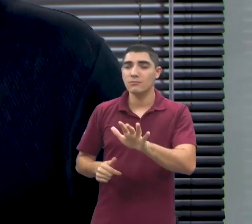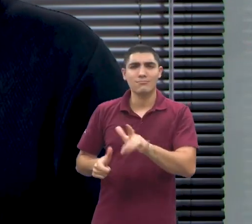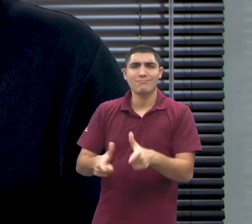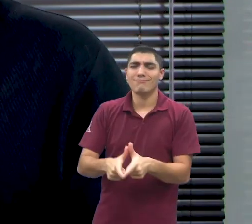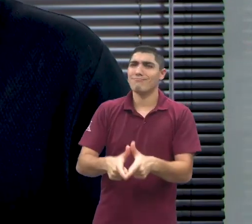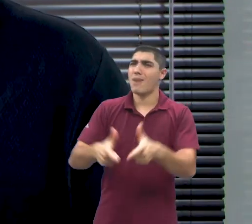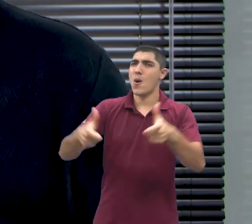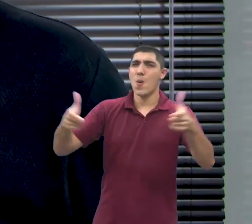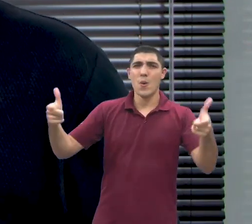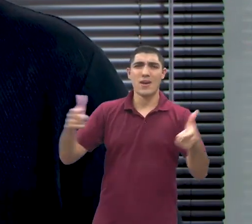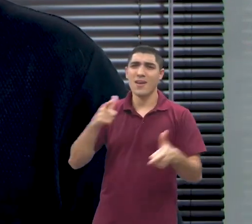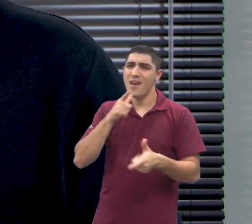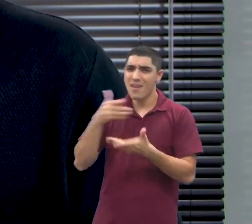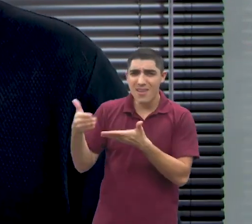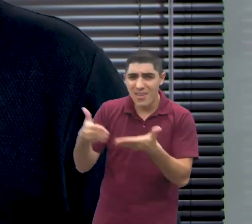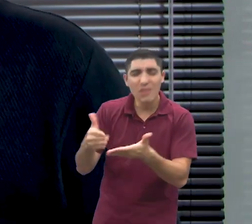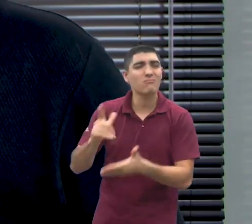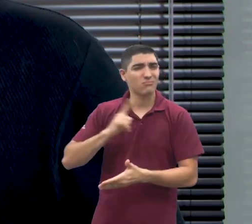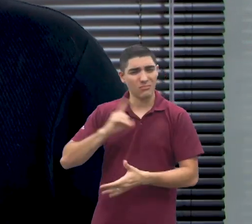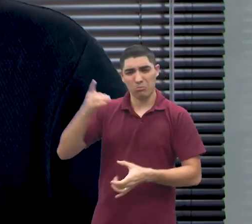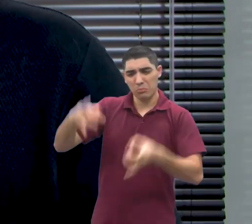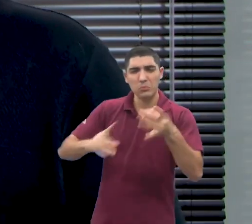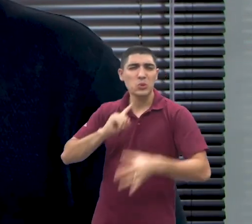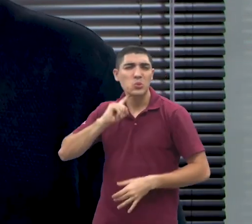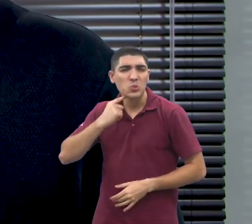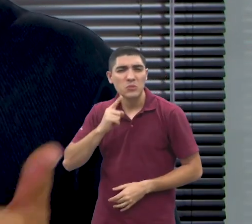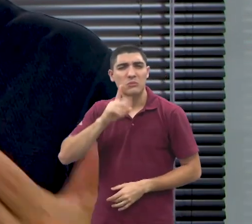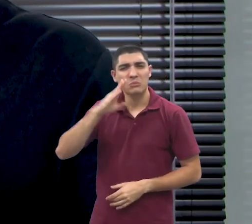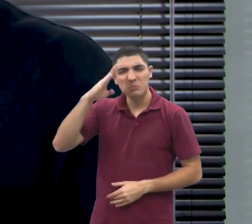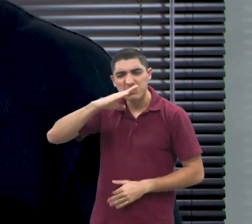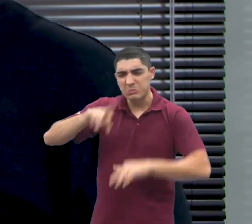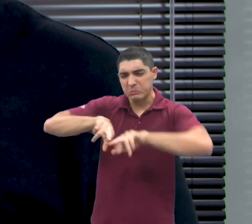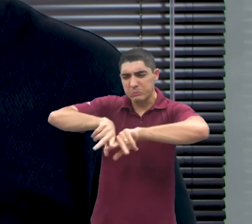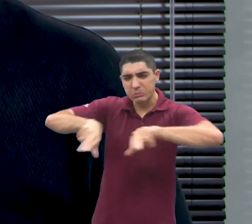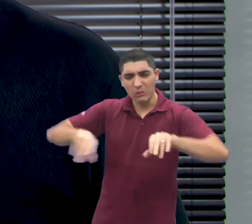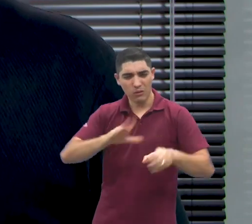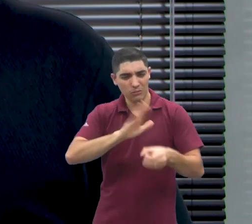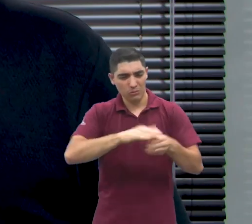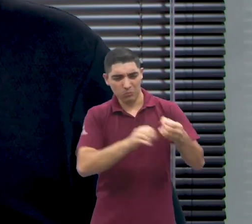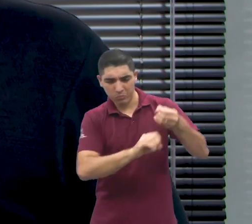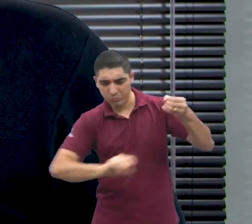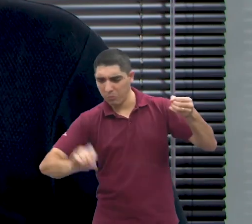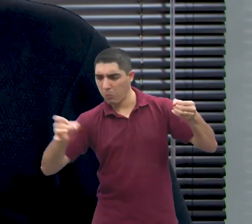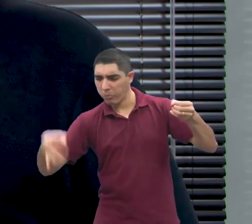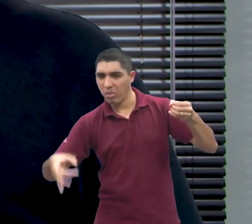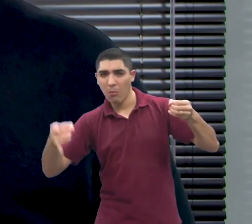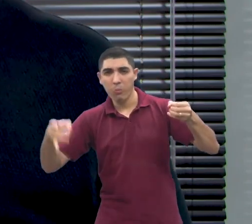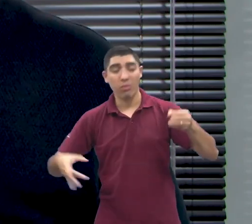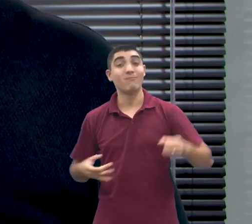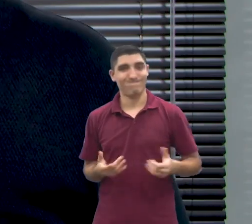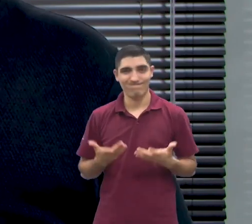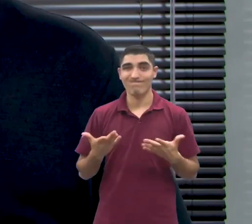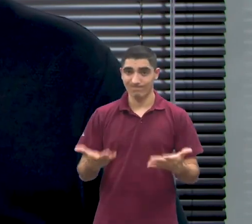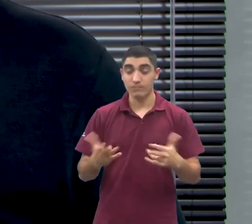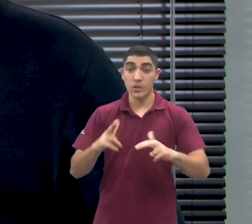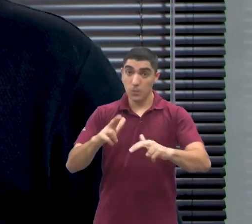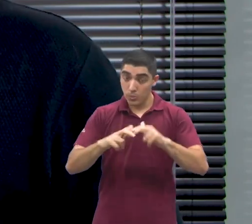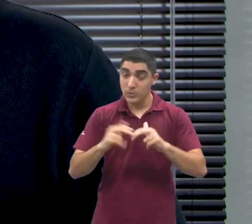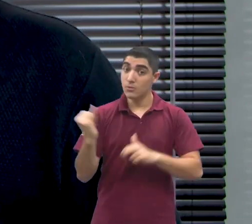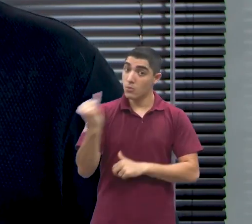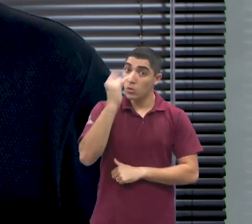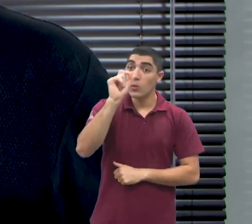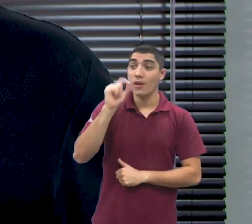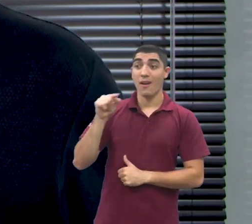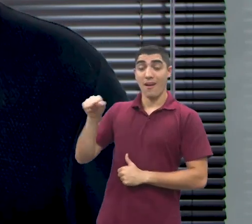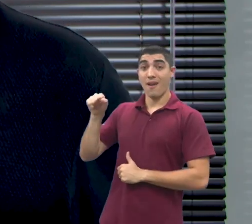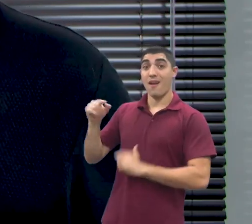os rios sofrem com o aspecto de poluição difusa, a questão do lançamento de esgoto. Isso é muito importante, ter uma boa relação com a